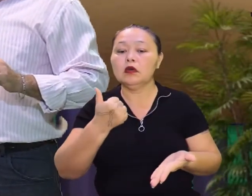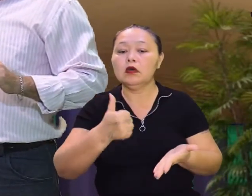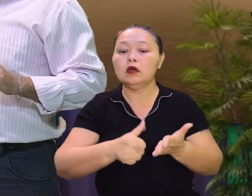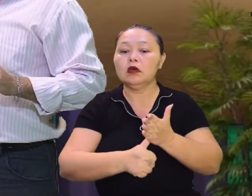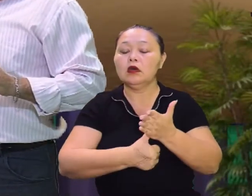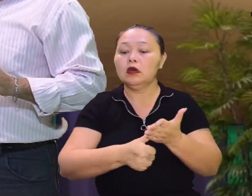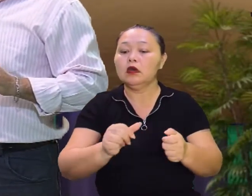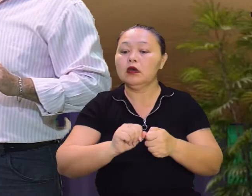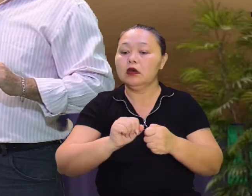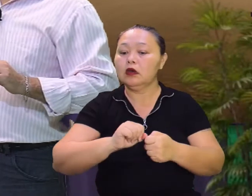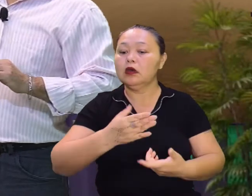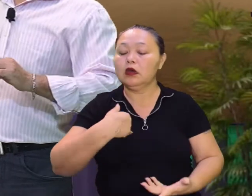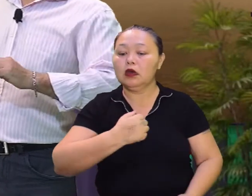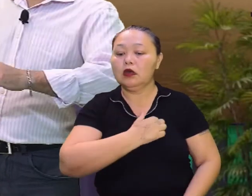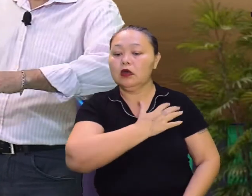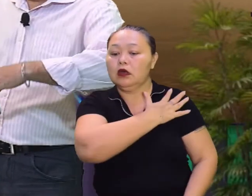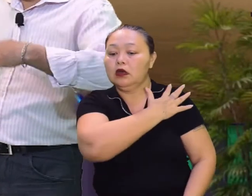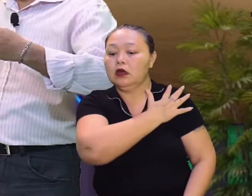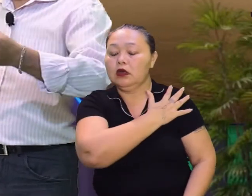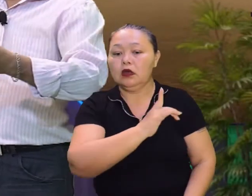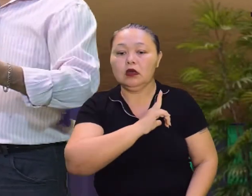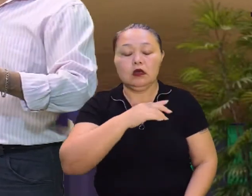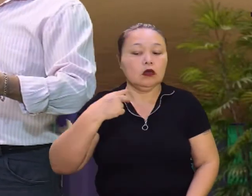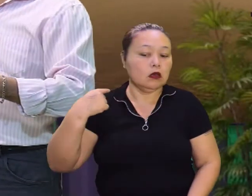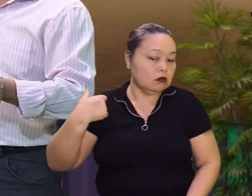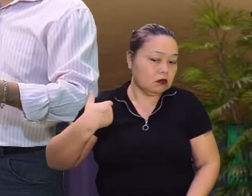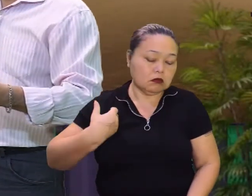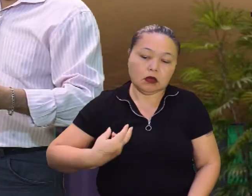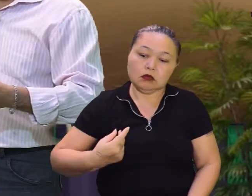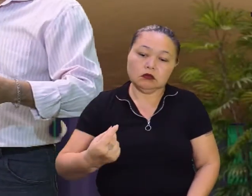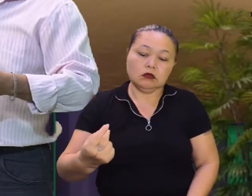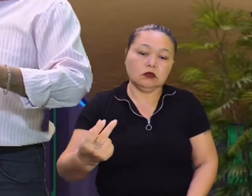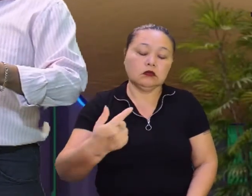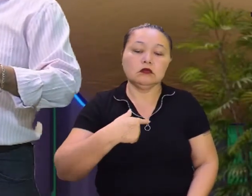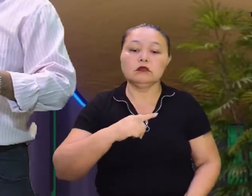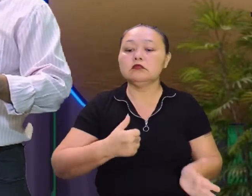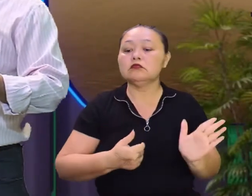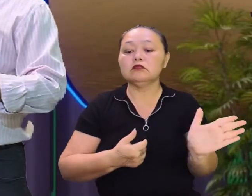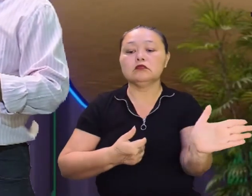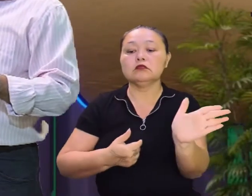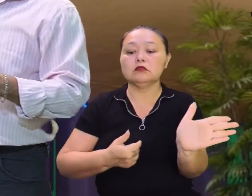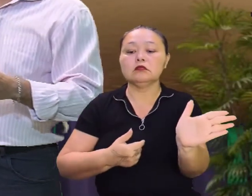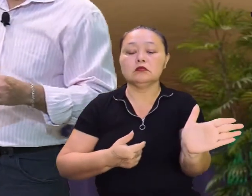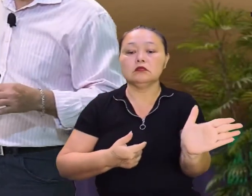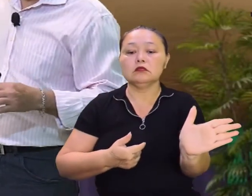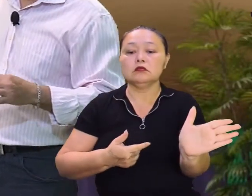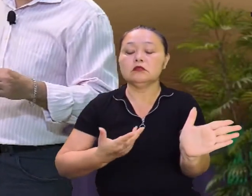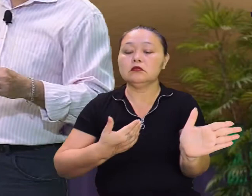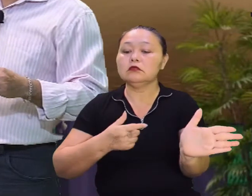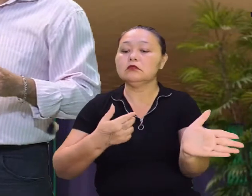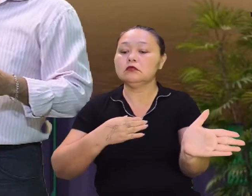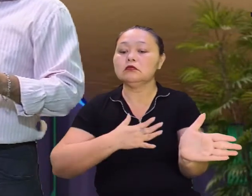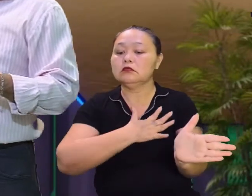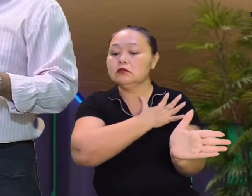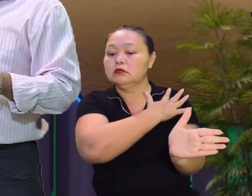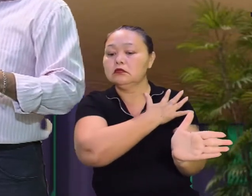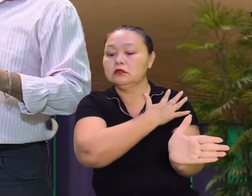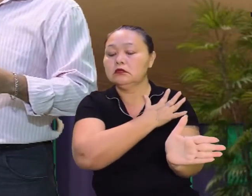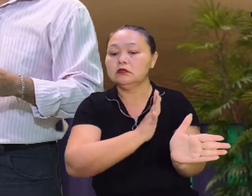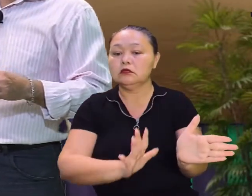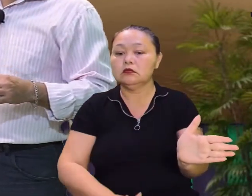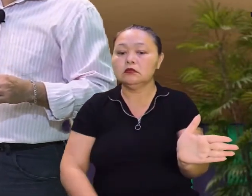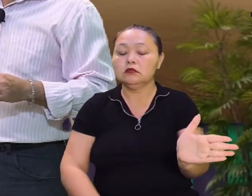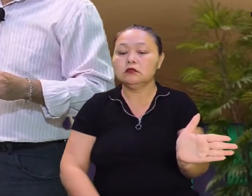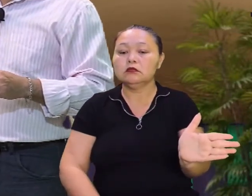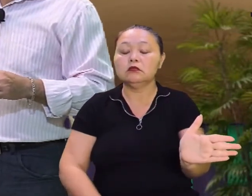que ele é militar. A vida inteira ele trabalhou só mostrando a carteira dele de soldado